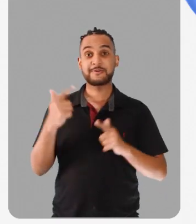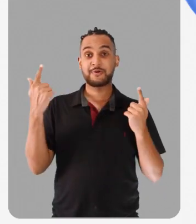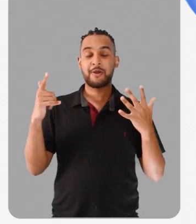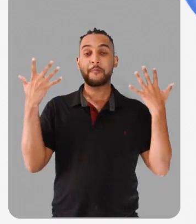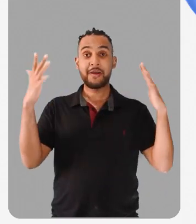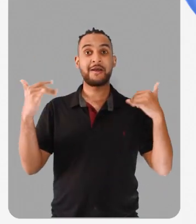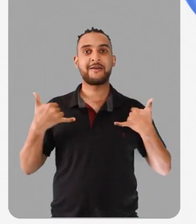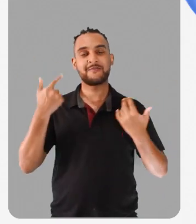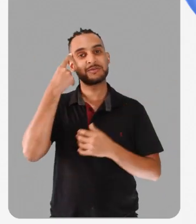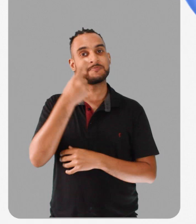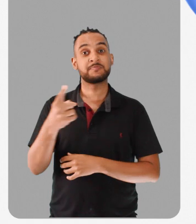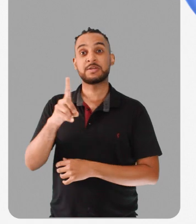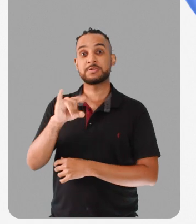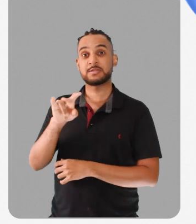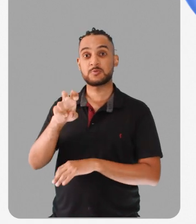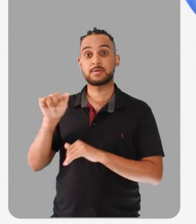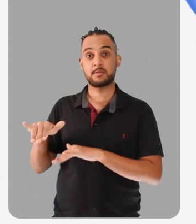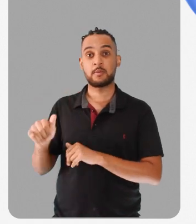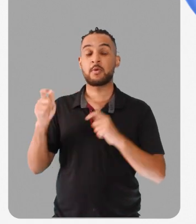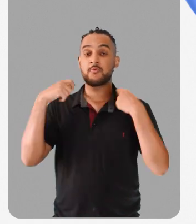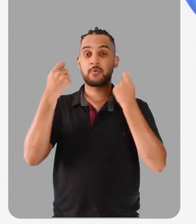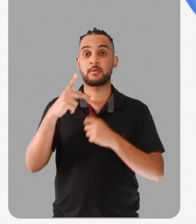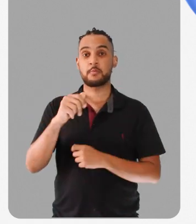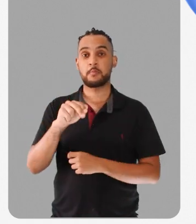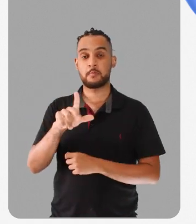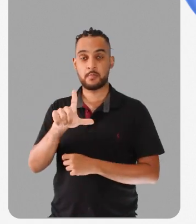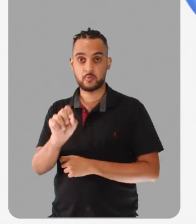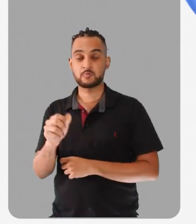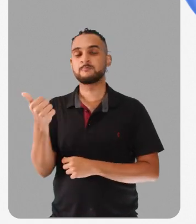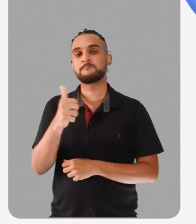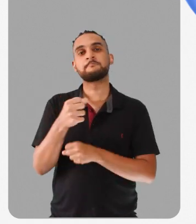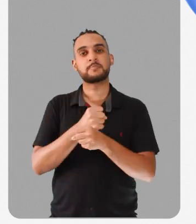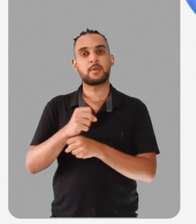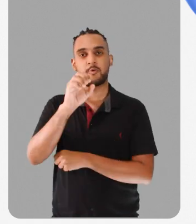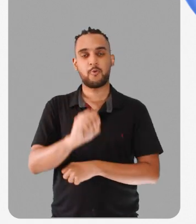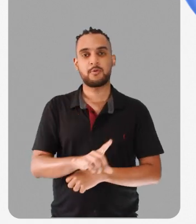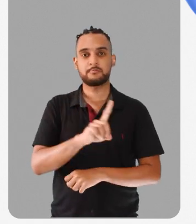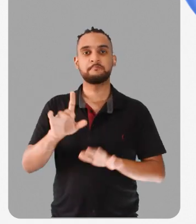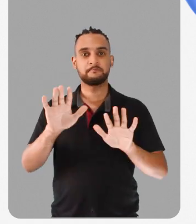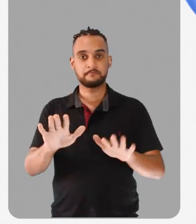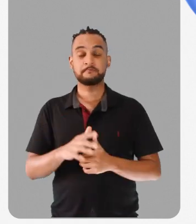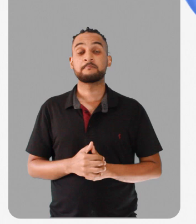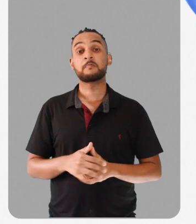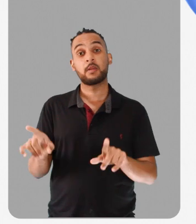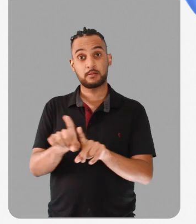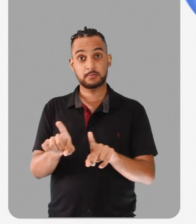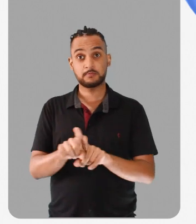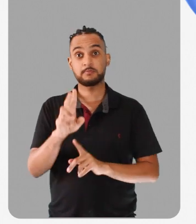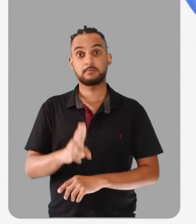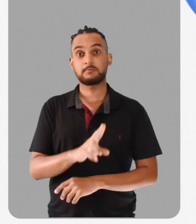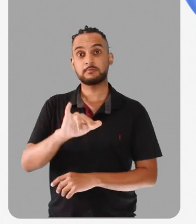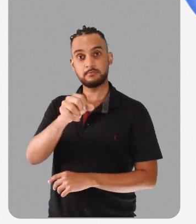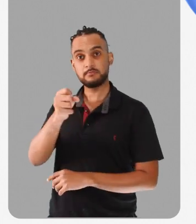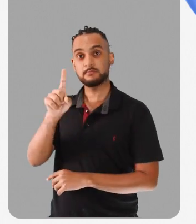A Arquidiocese de Goiânia parabeniza os aniversariantes da semana. No dia 5 de setembro, Frei Paulo Henrique celebra 11 anos